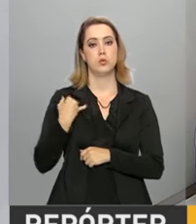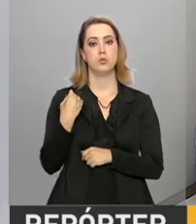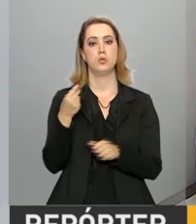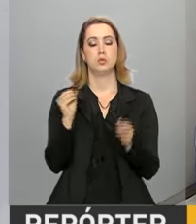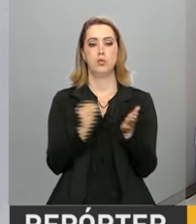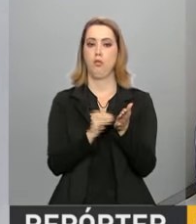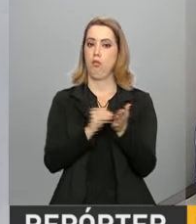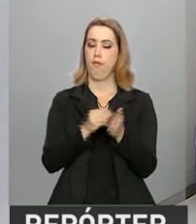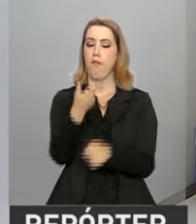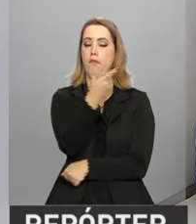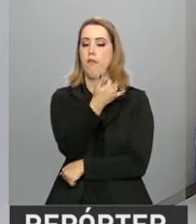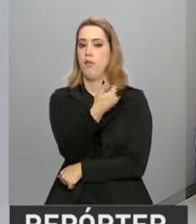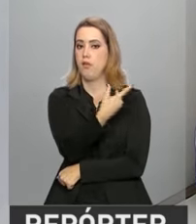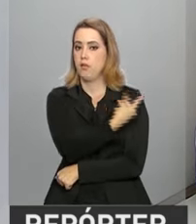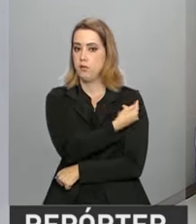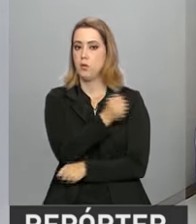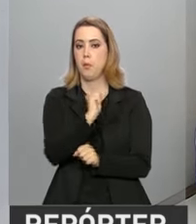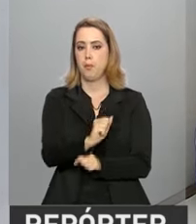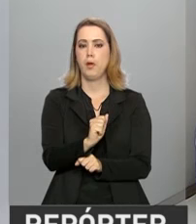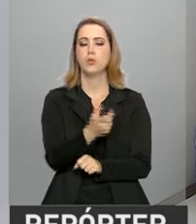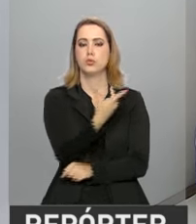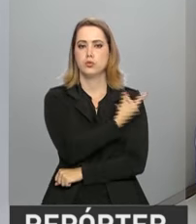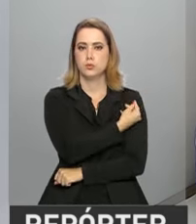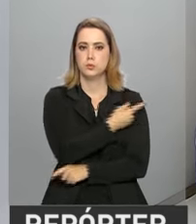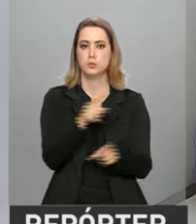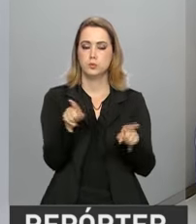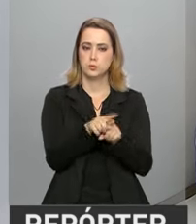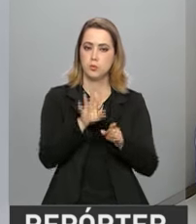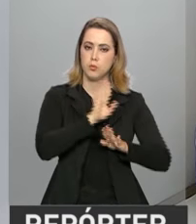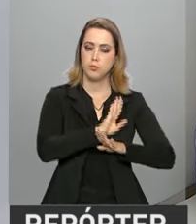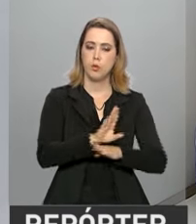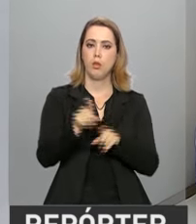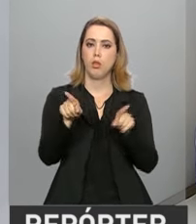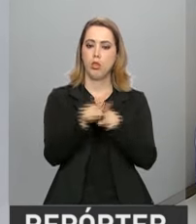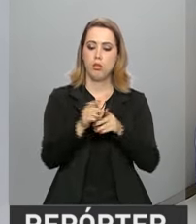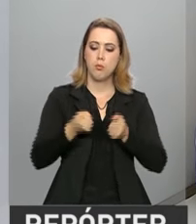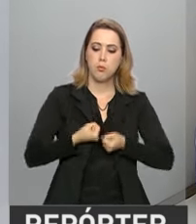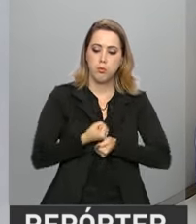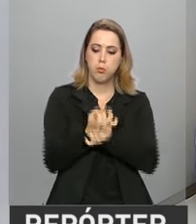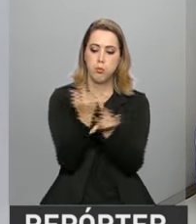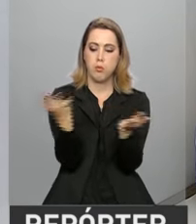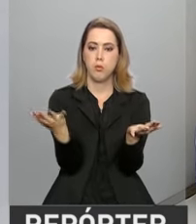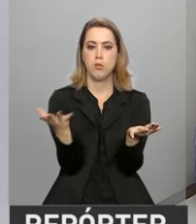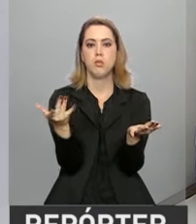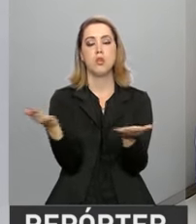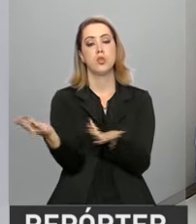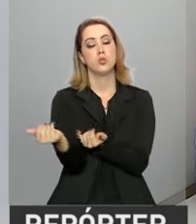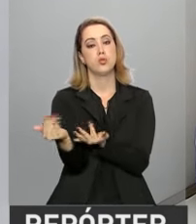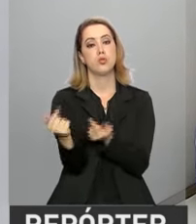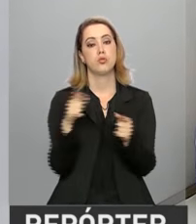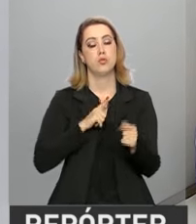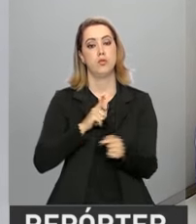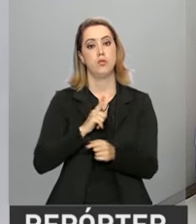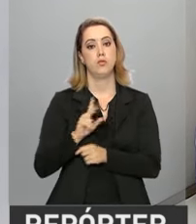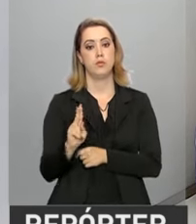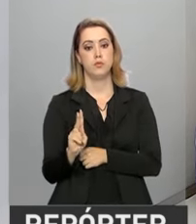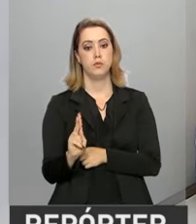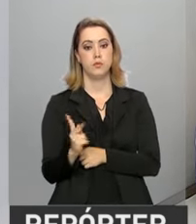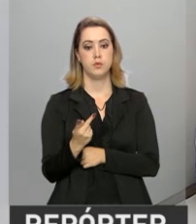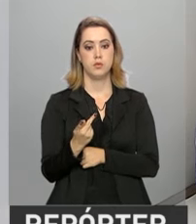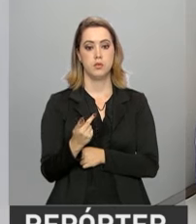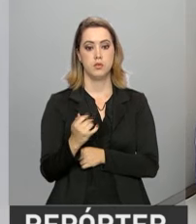HPV vão poder receber a dose. A vacina também foi estendida para jovens portadores do vírus